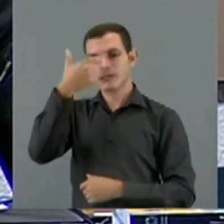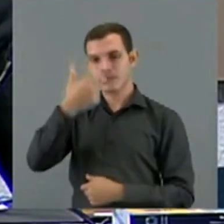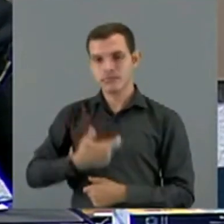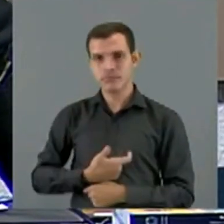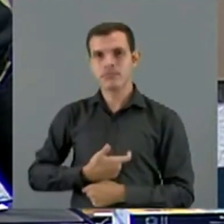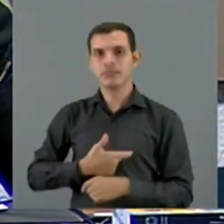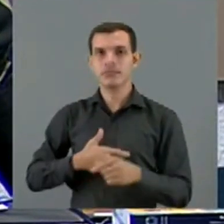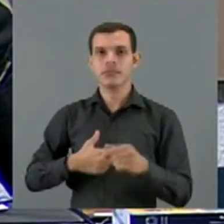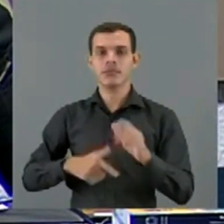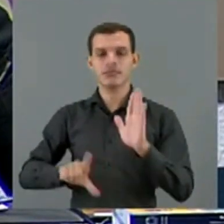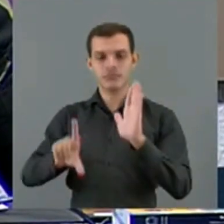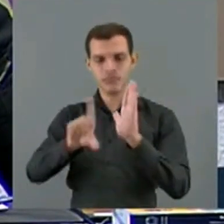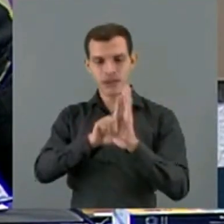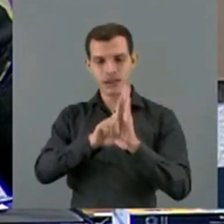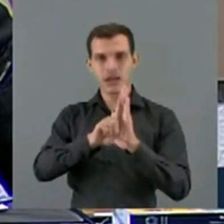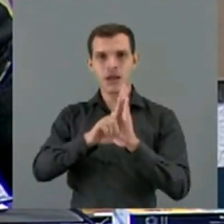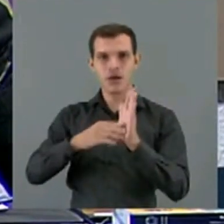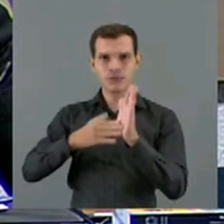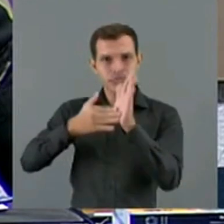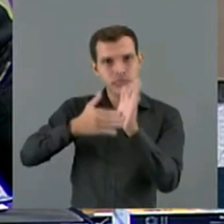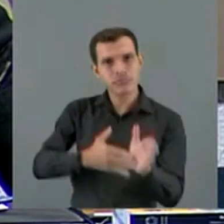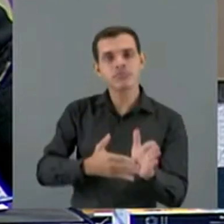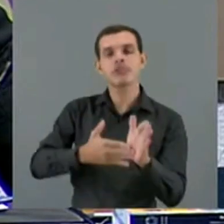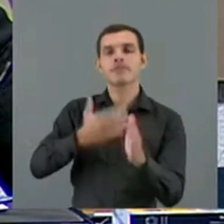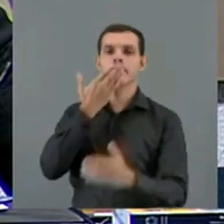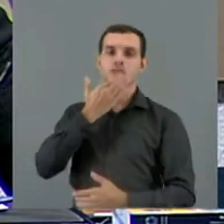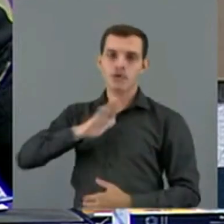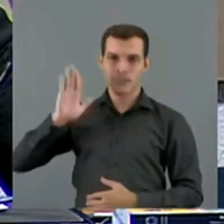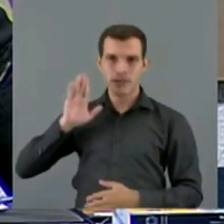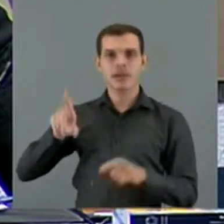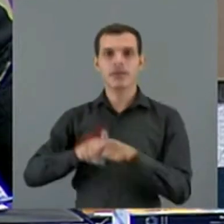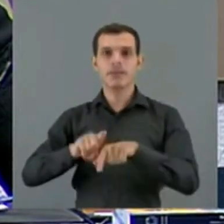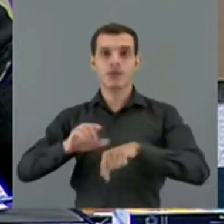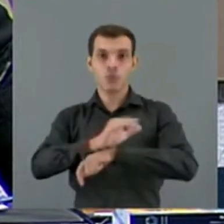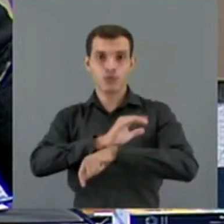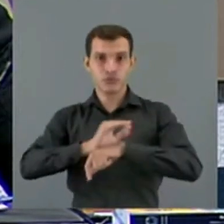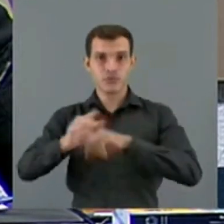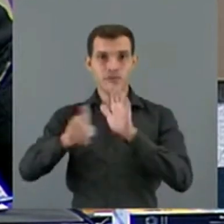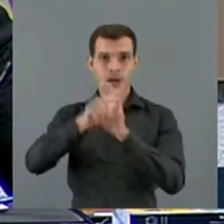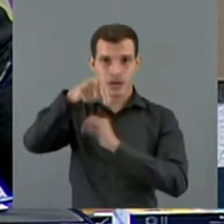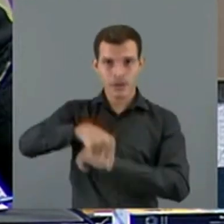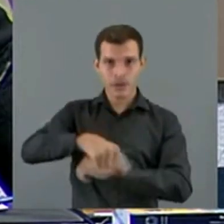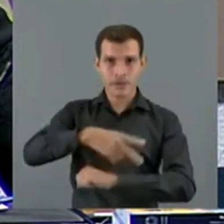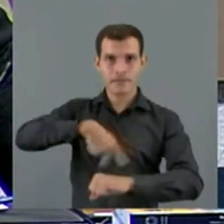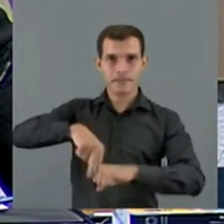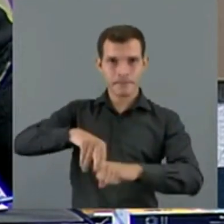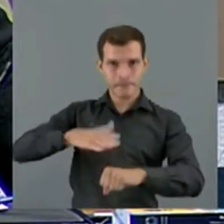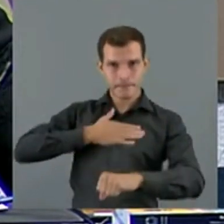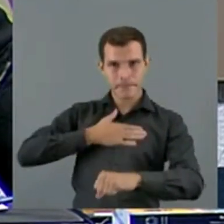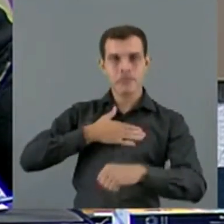cumprir com as leis e com a Constituição do meu país. Porém,